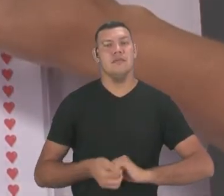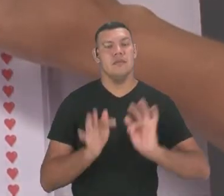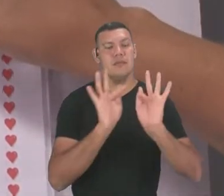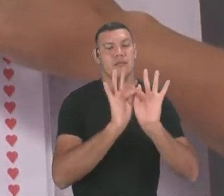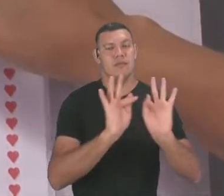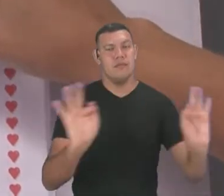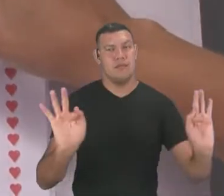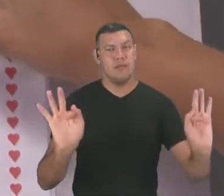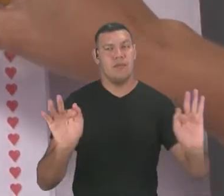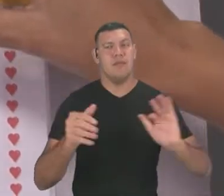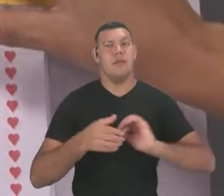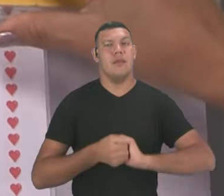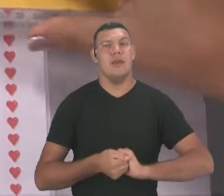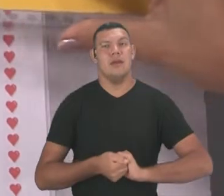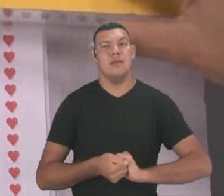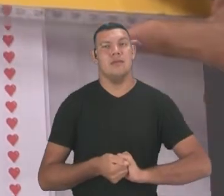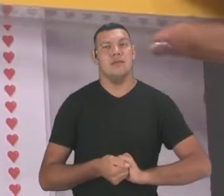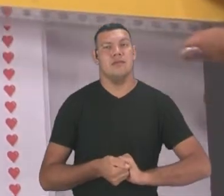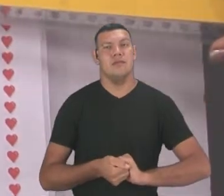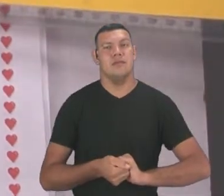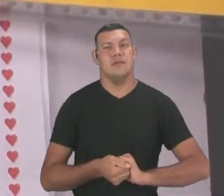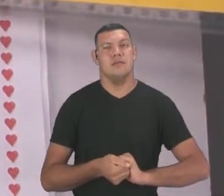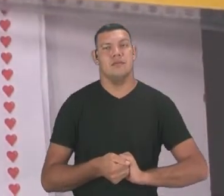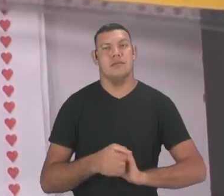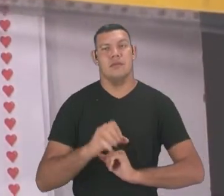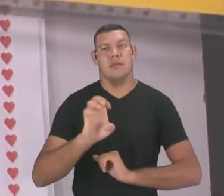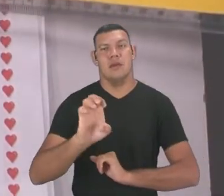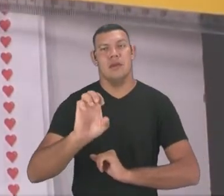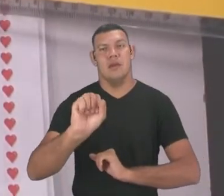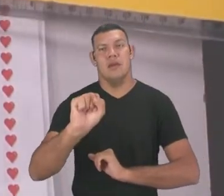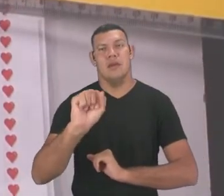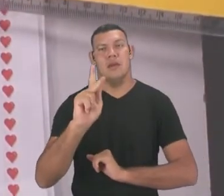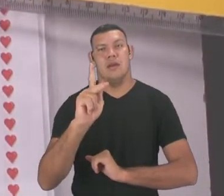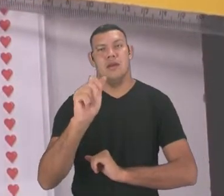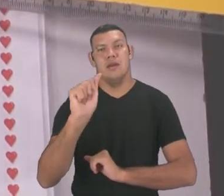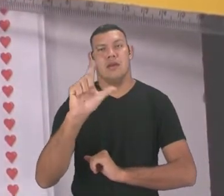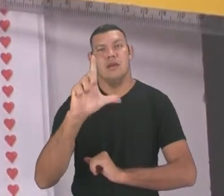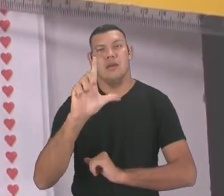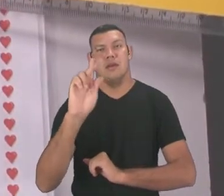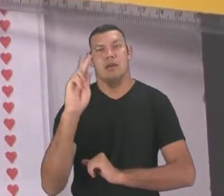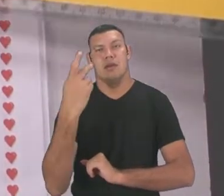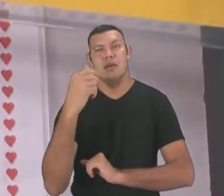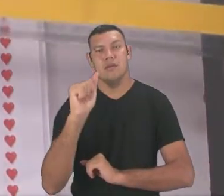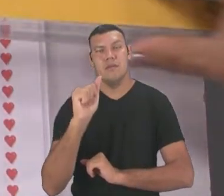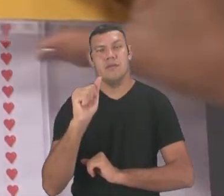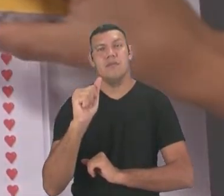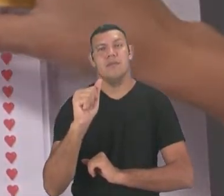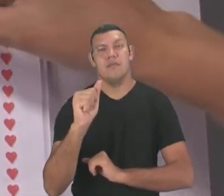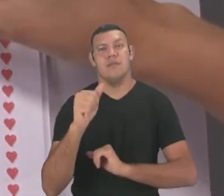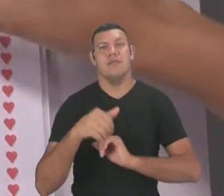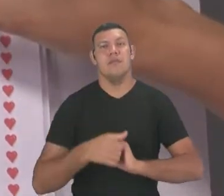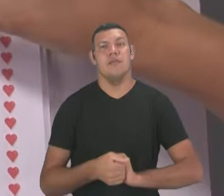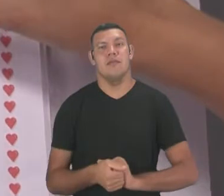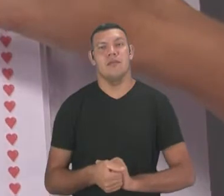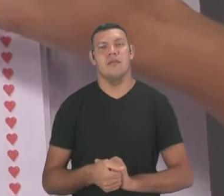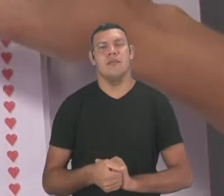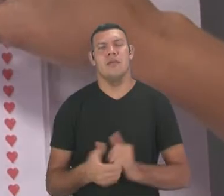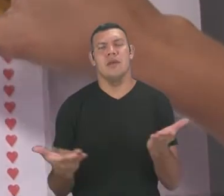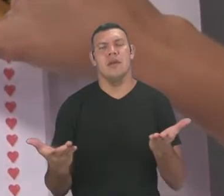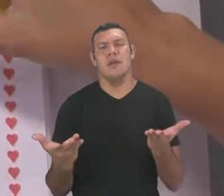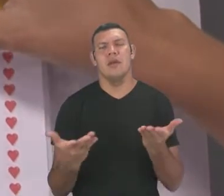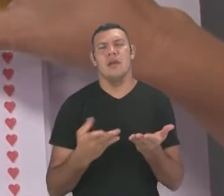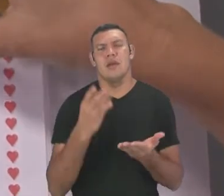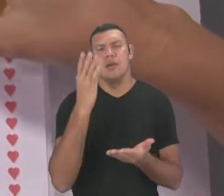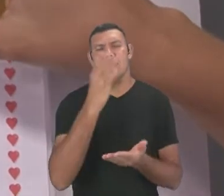para o próximo verso espalha rama pelo chão veja que só tem o ponto final mas e os